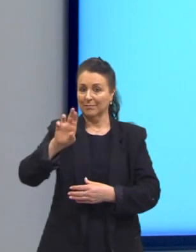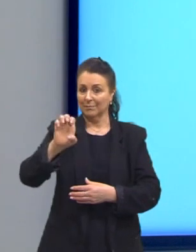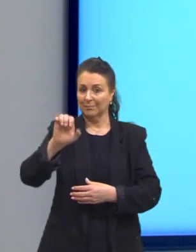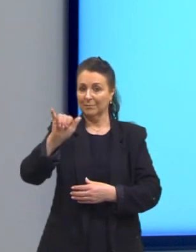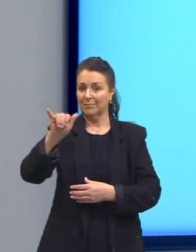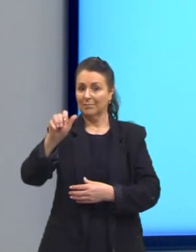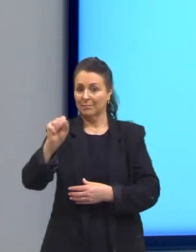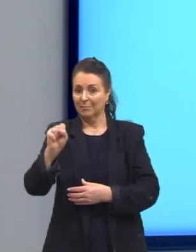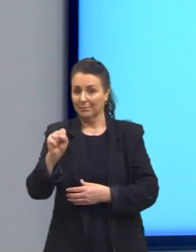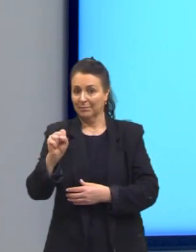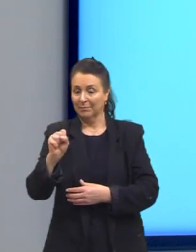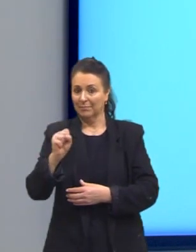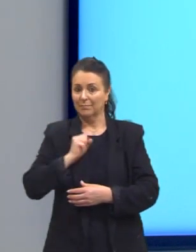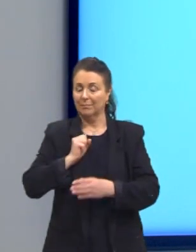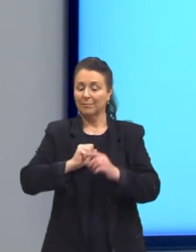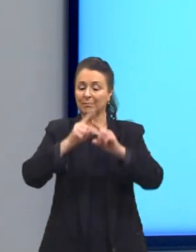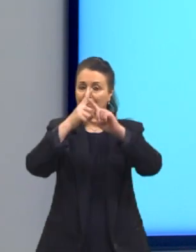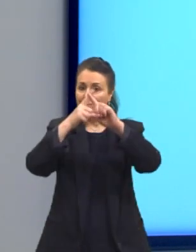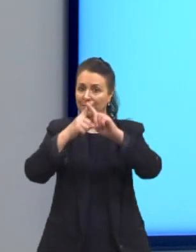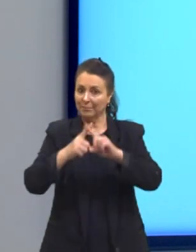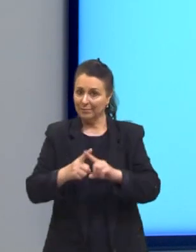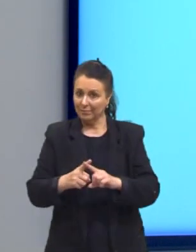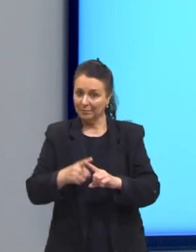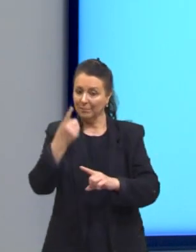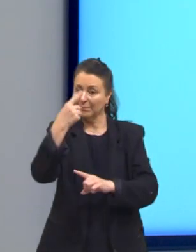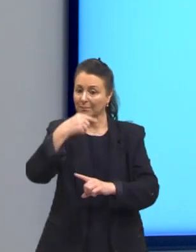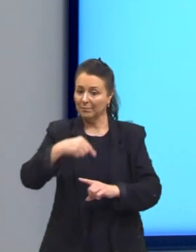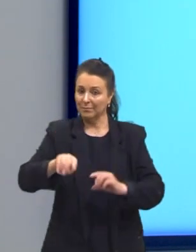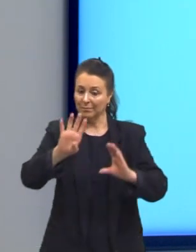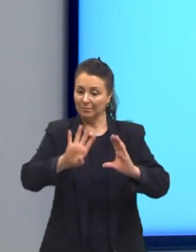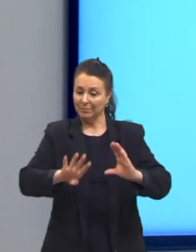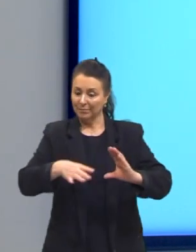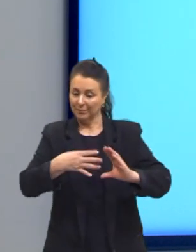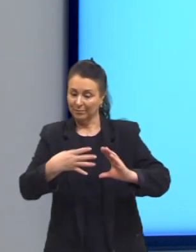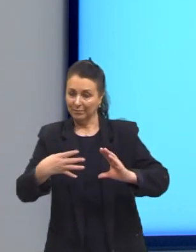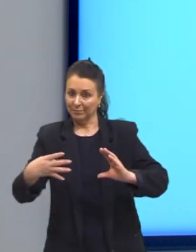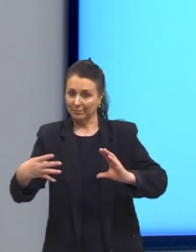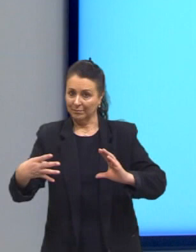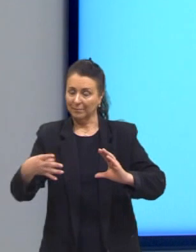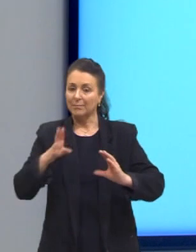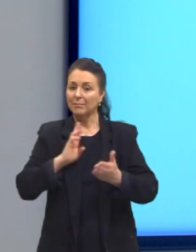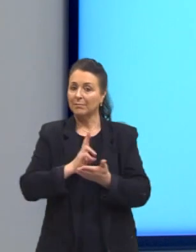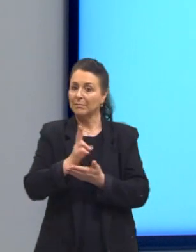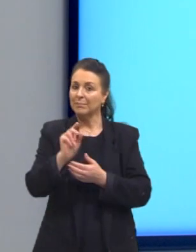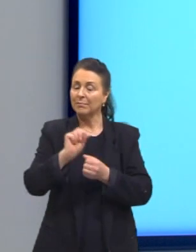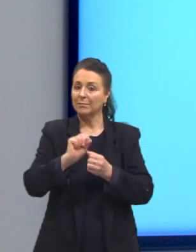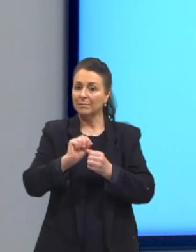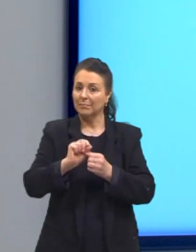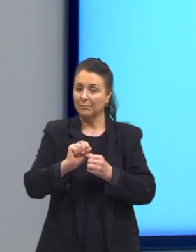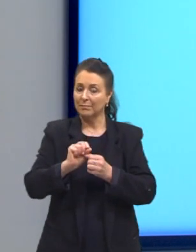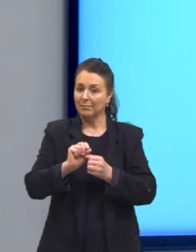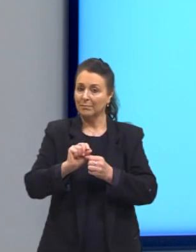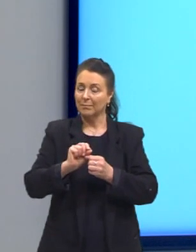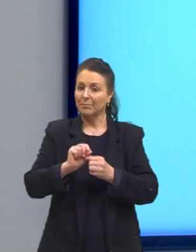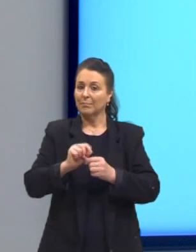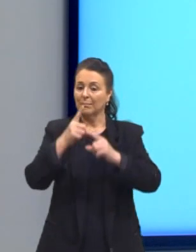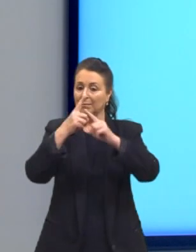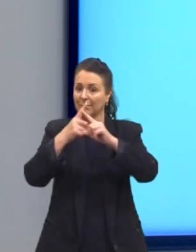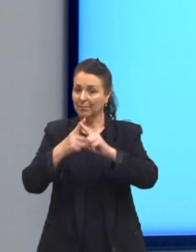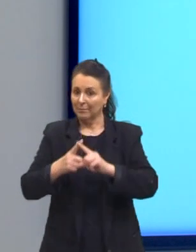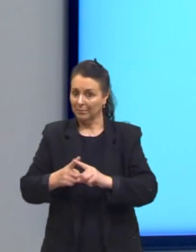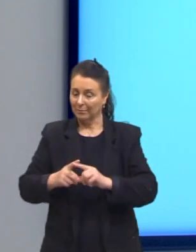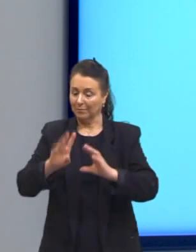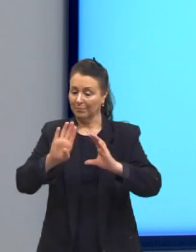vamos escrever então como uma outra Matriz sempre quando nós realizarmos operação com matrizes